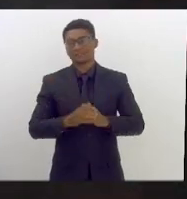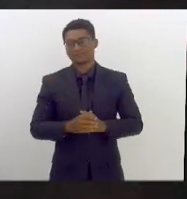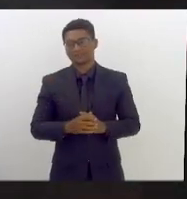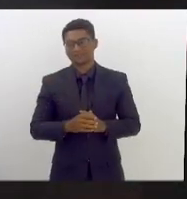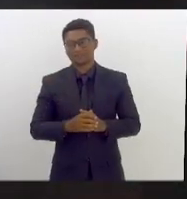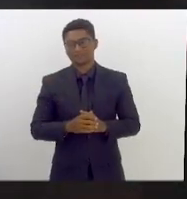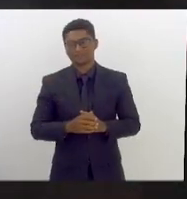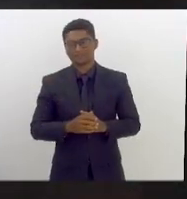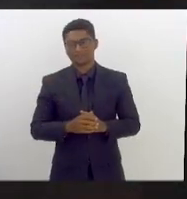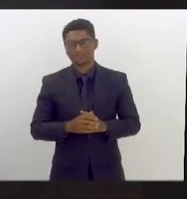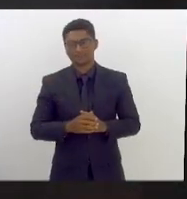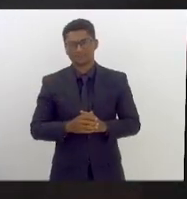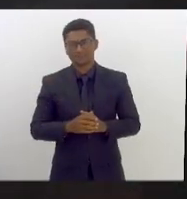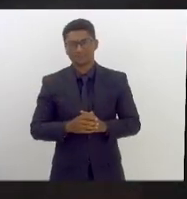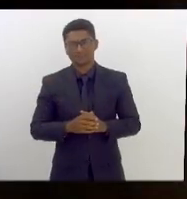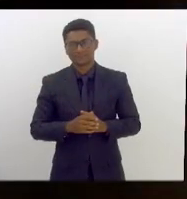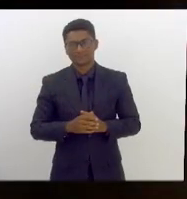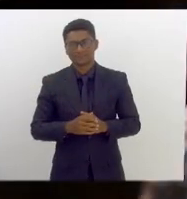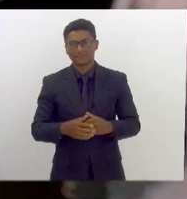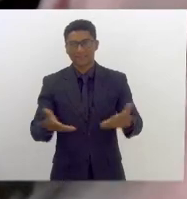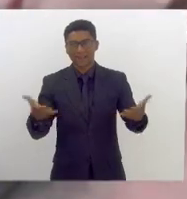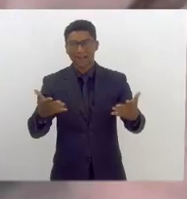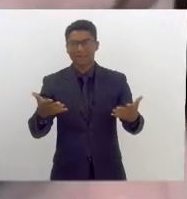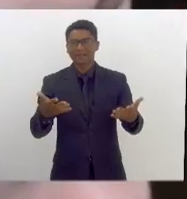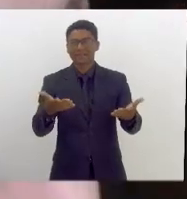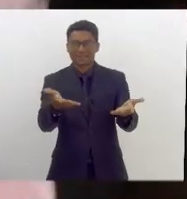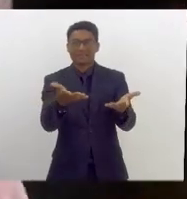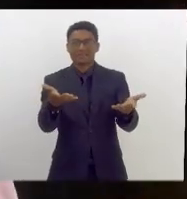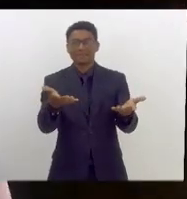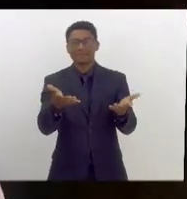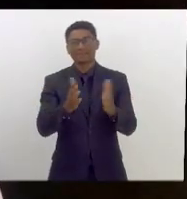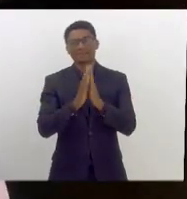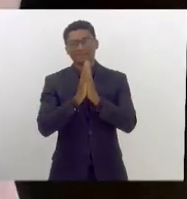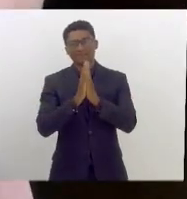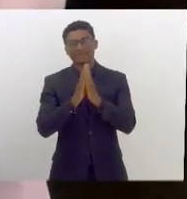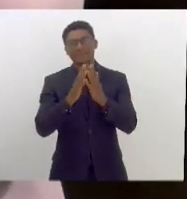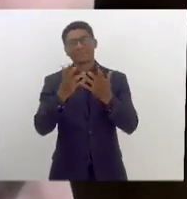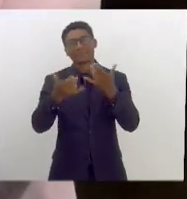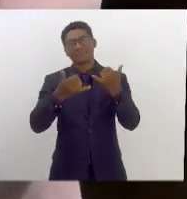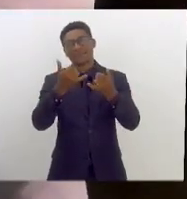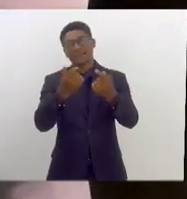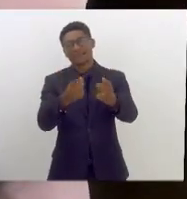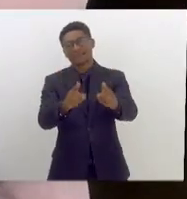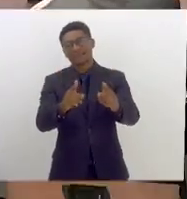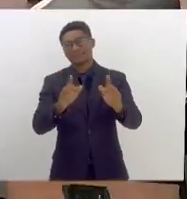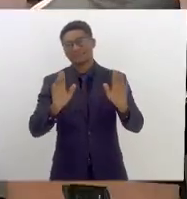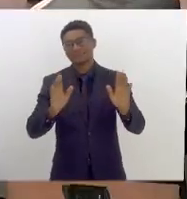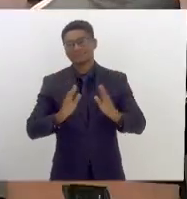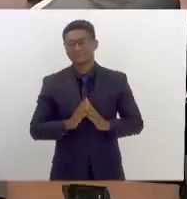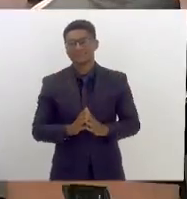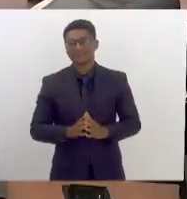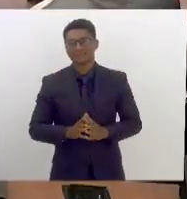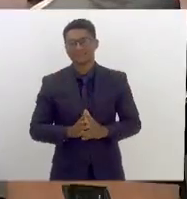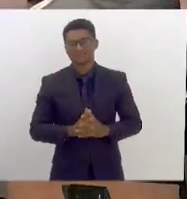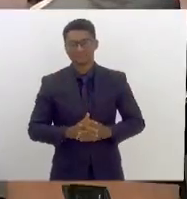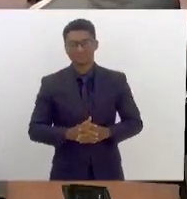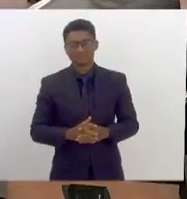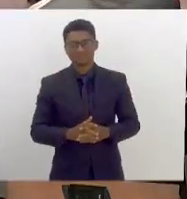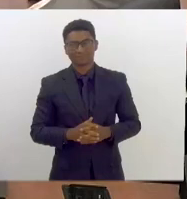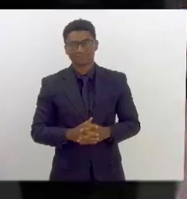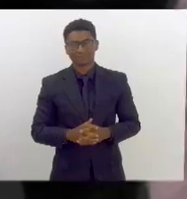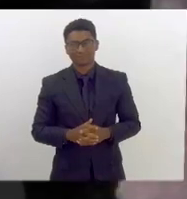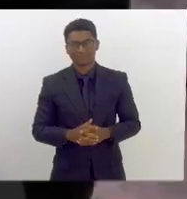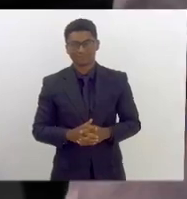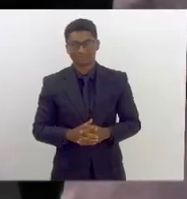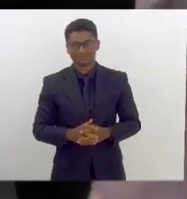Gente, vou ser crucificada agora, né? É, por favor. Foi só uma provocação. Vamos lá. É, eu